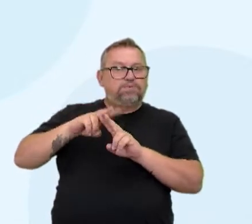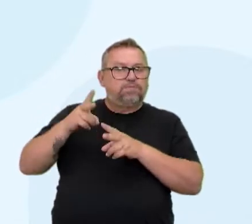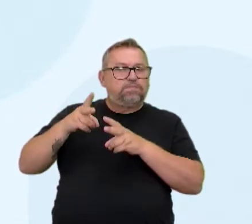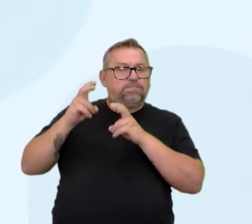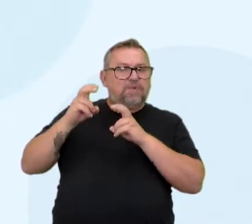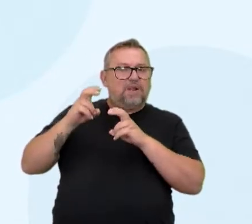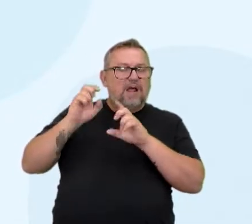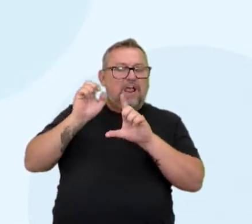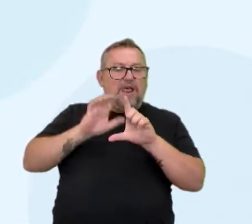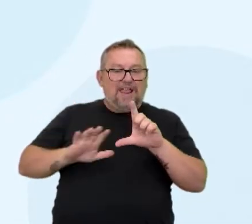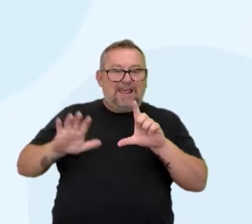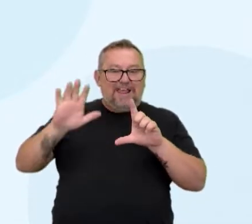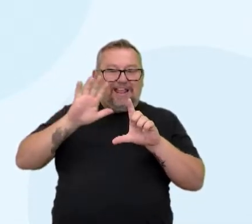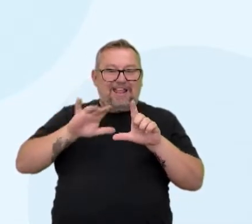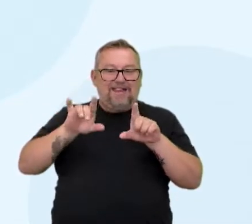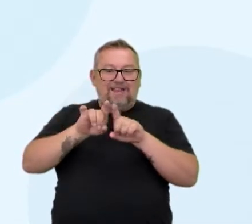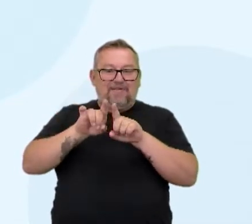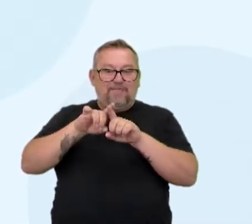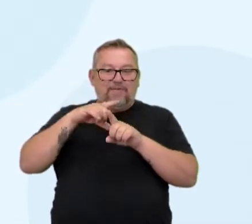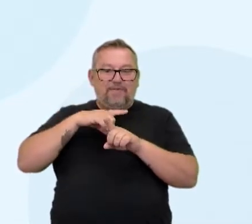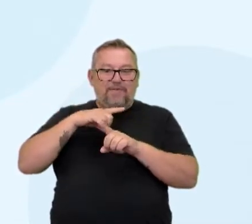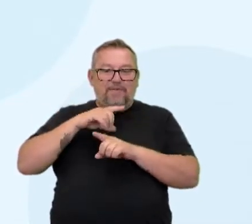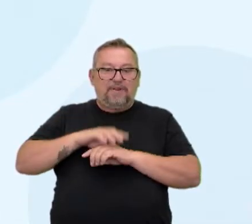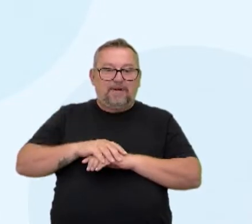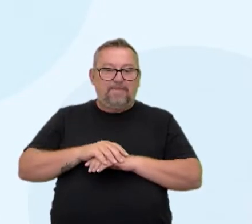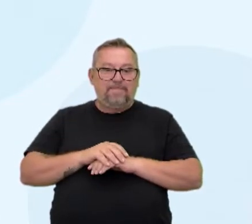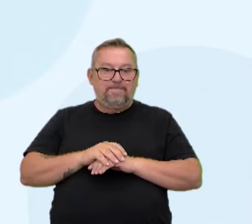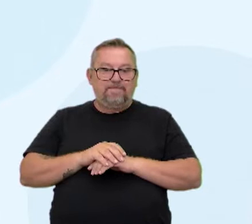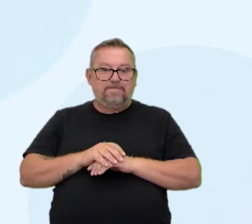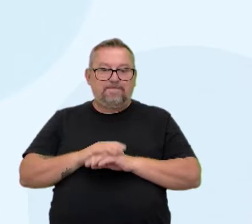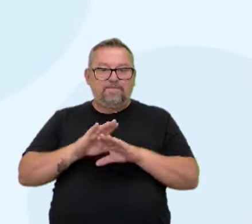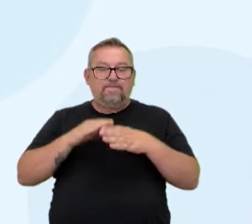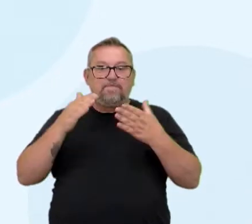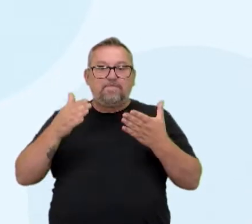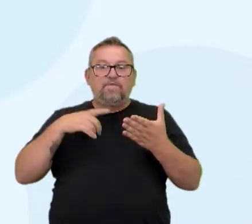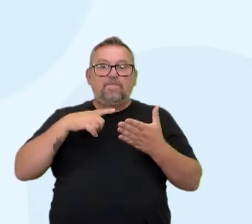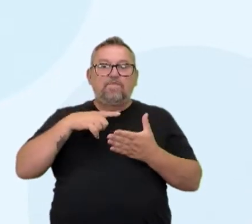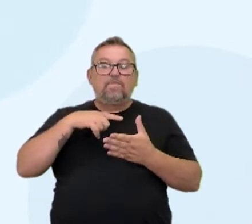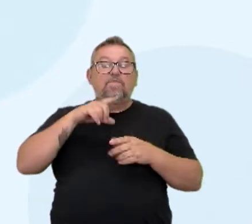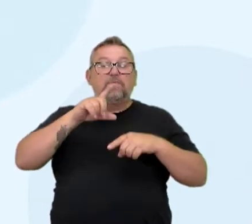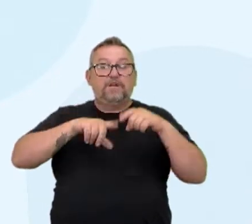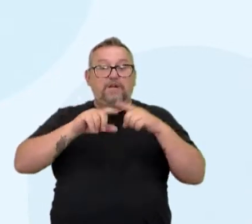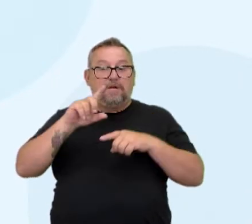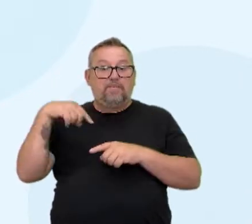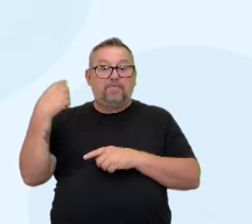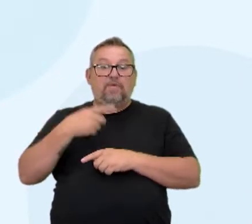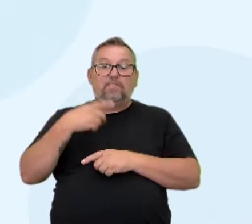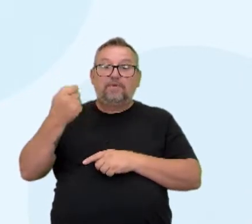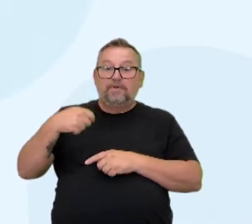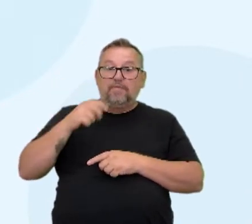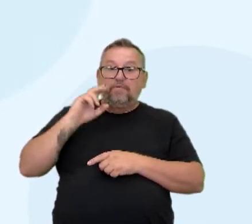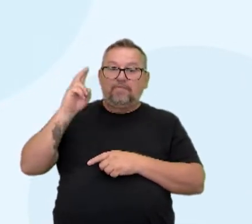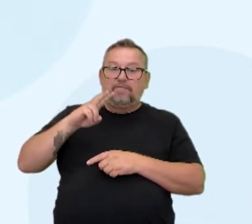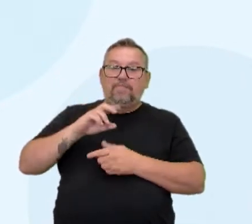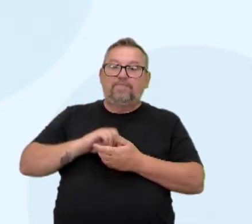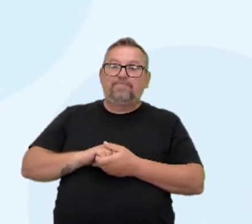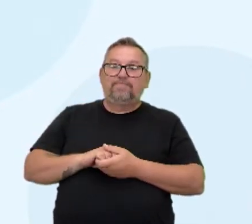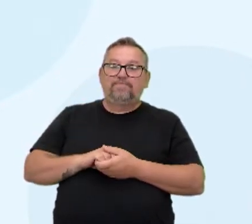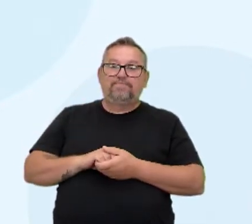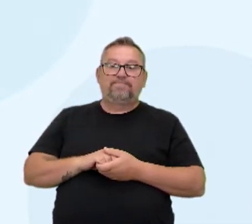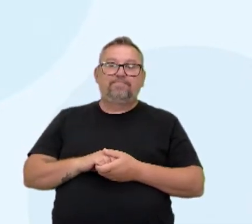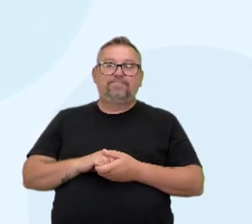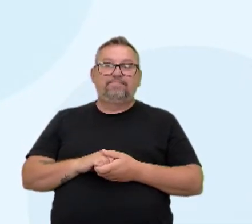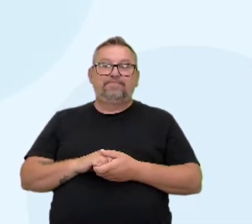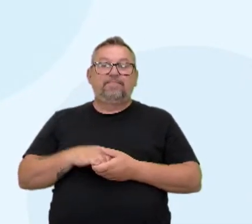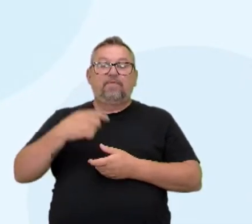unidade curricular 1, tá na mídia, tá no mundo, tá certo? E quais os materiais que nós precisamos? Prof. Juliana, você pode fazer a leitura? Vamos